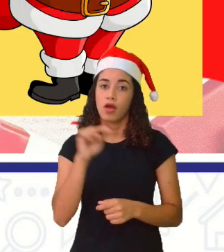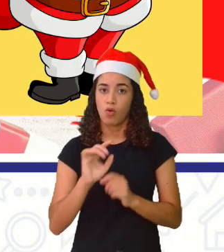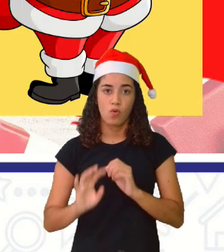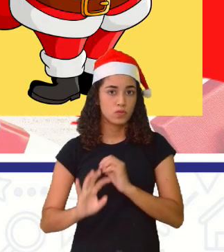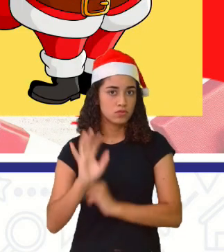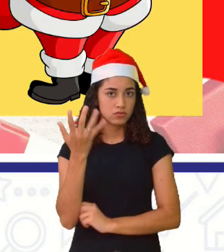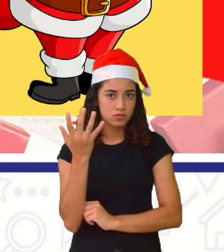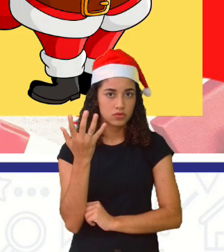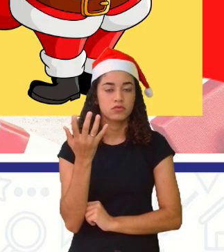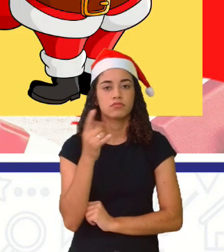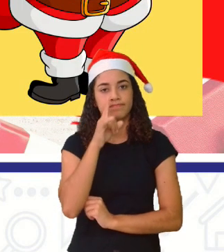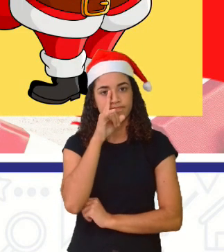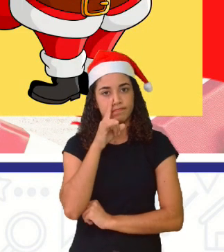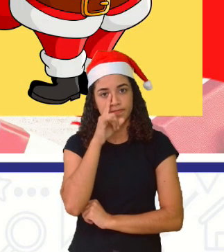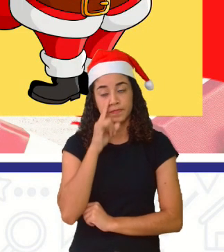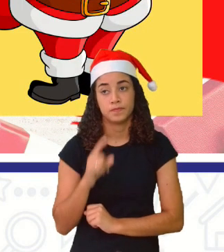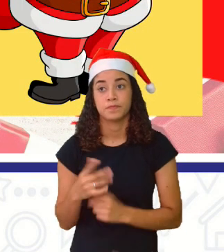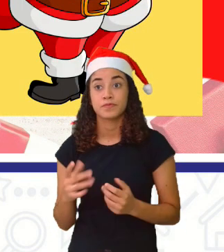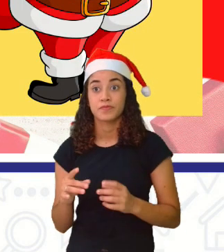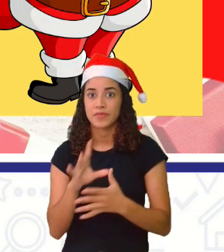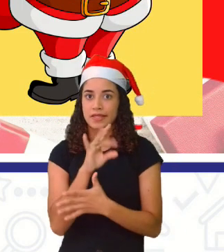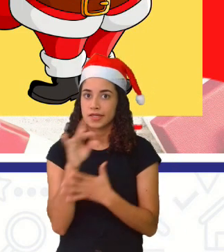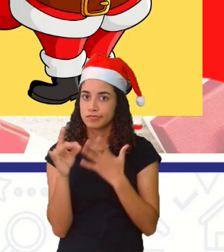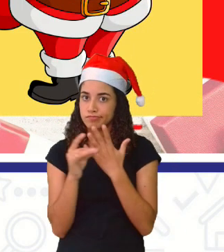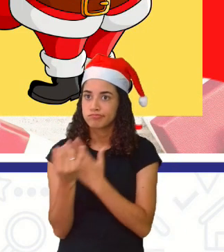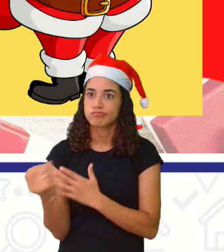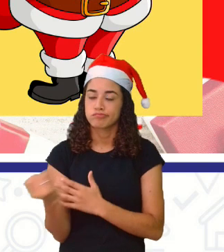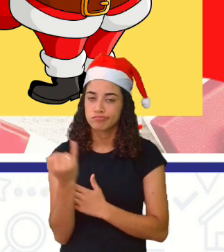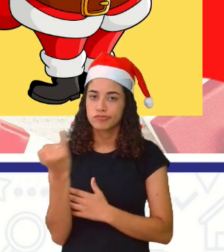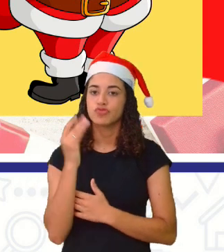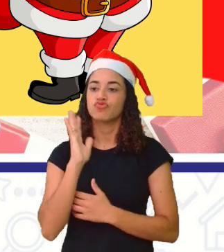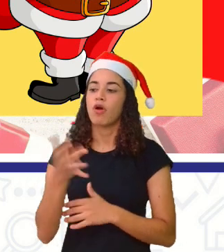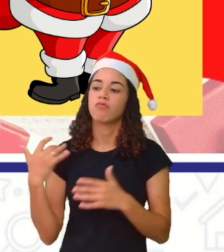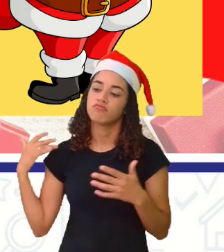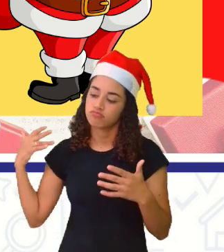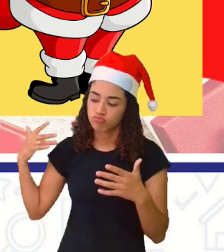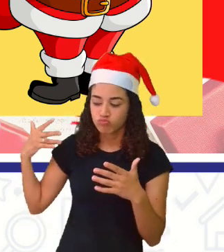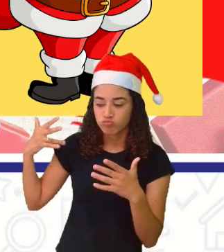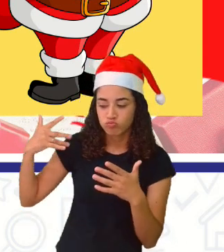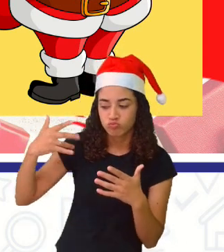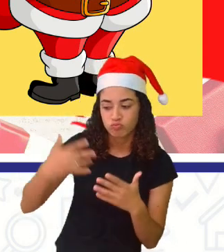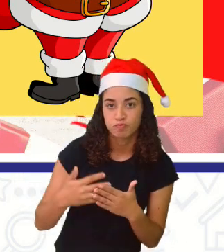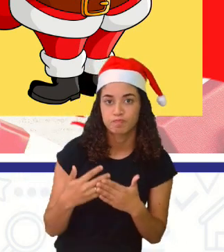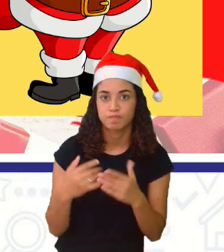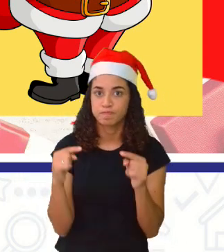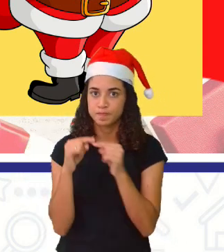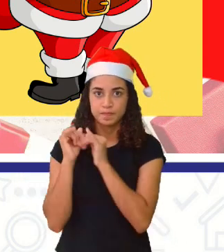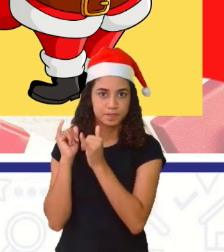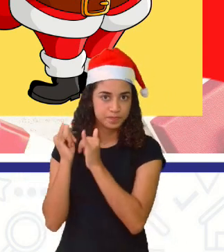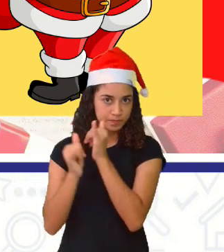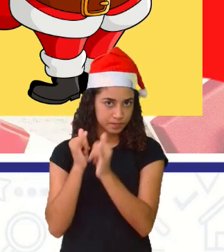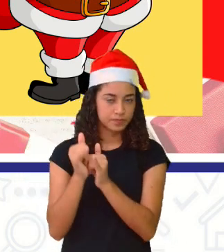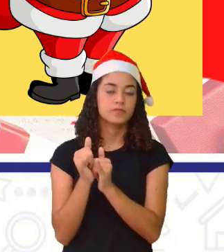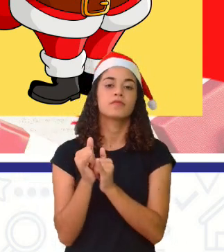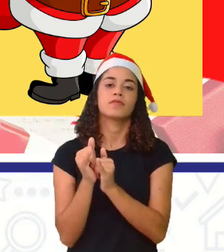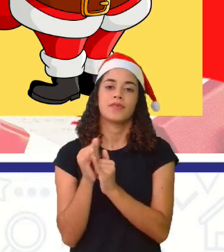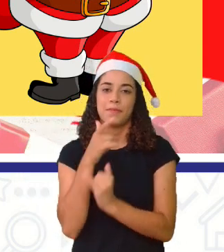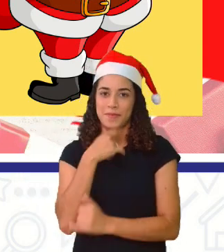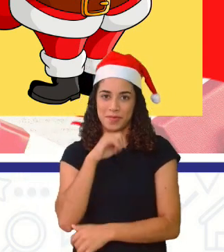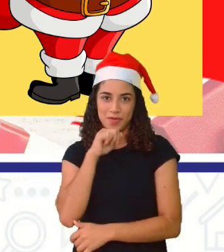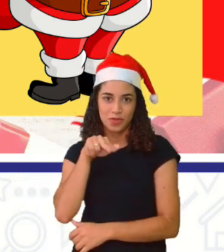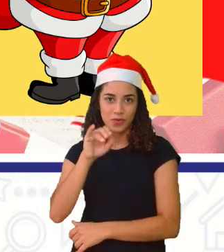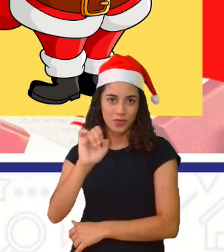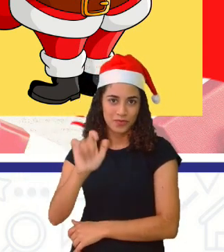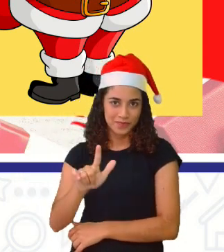né? E um detalhe aí, ó, que já vem caminhando em comum com a lenda aí do Papai Noel, né?